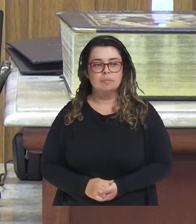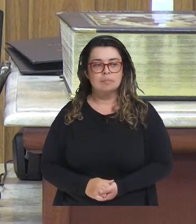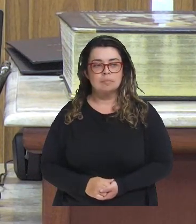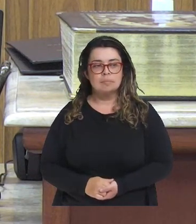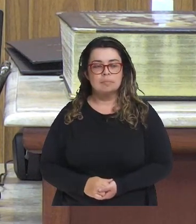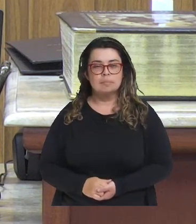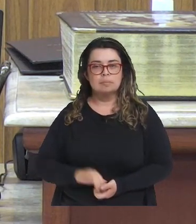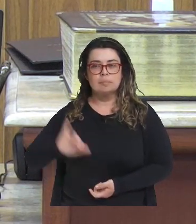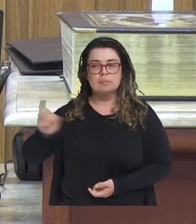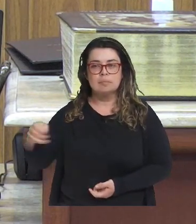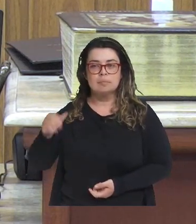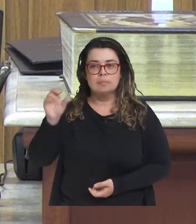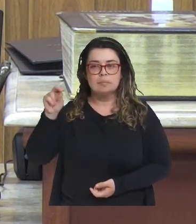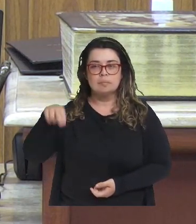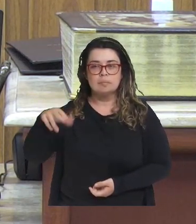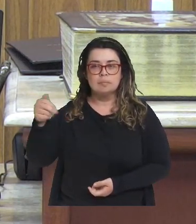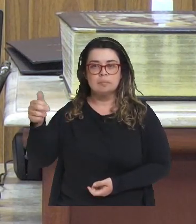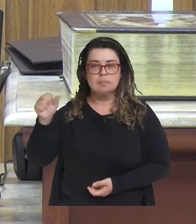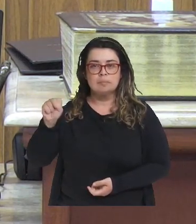Jonas Campos.